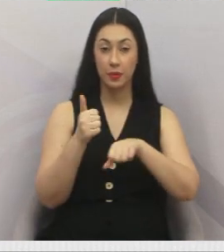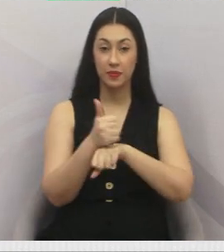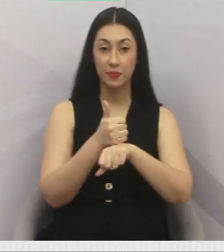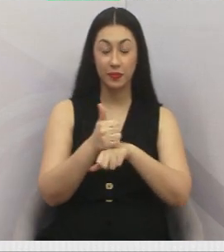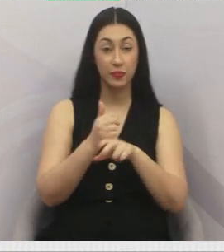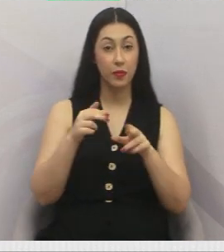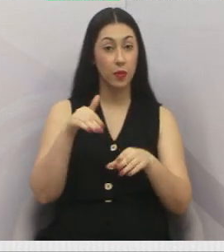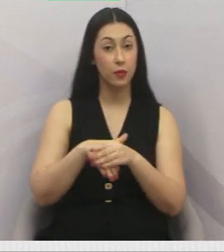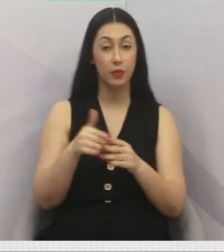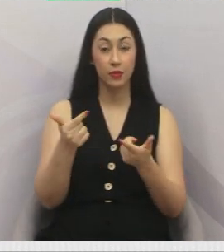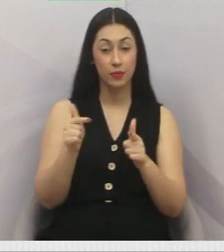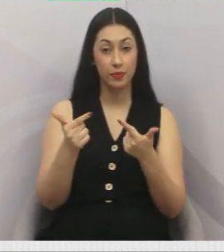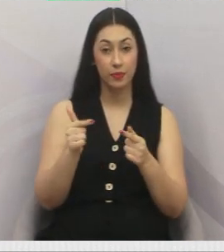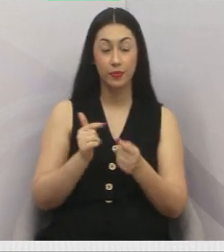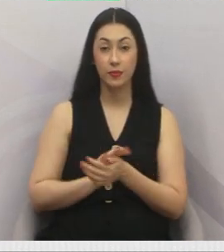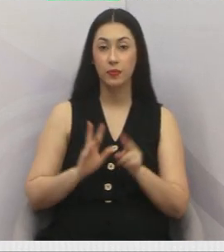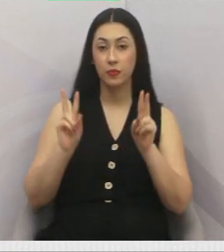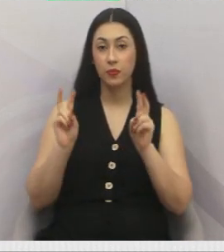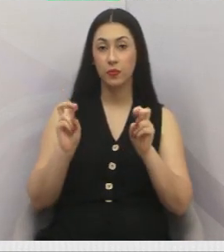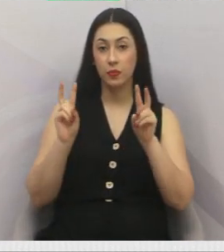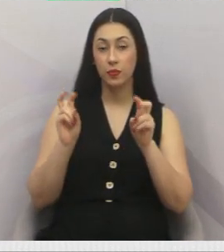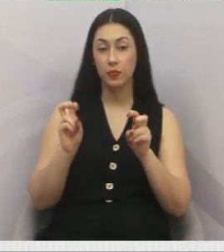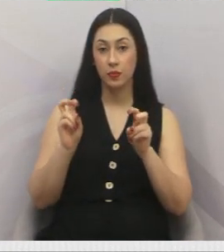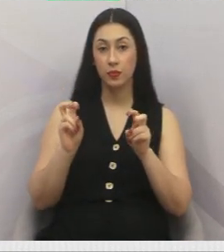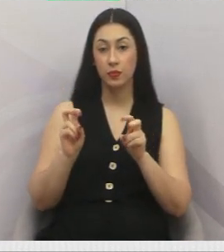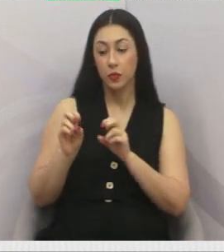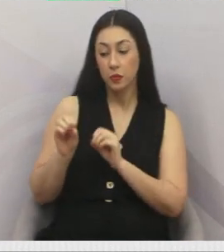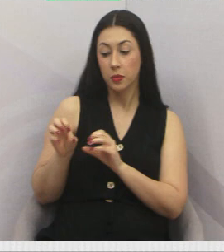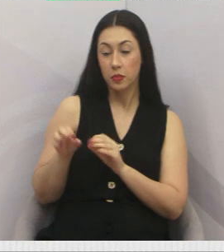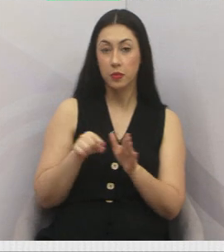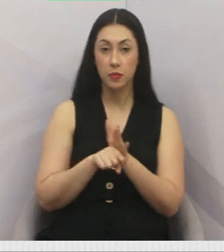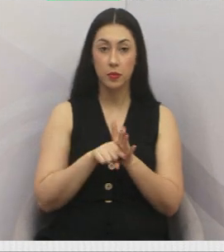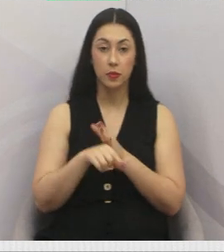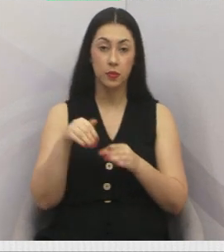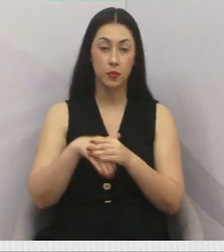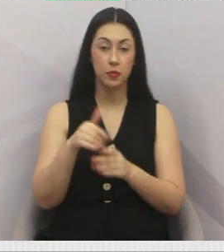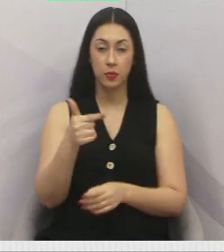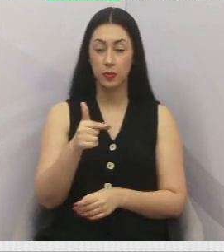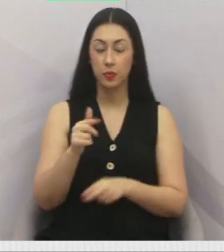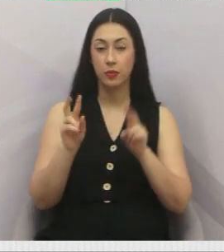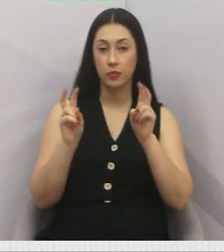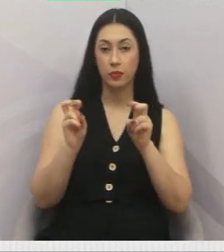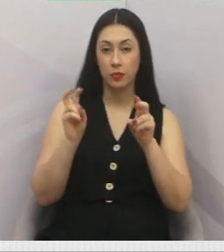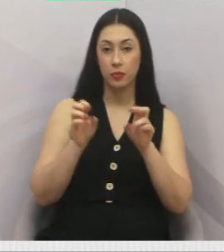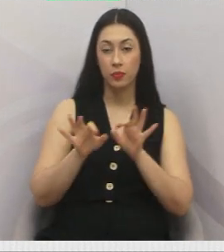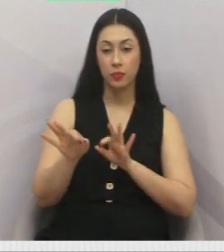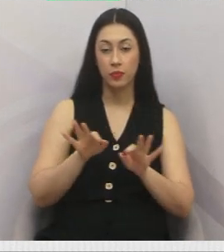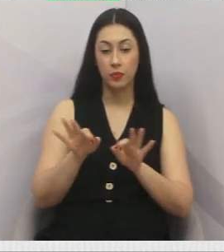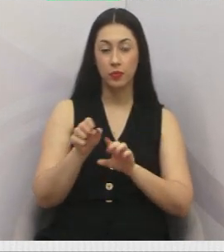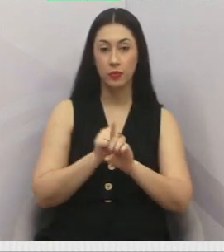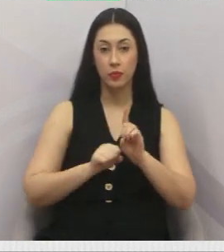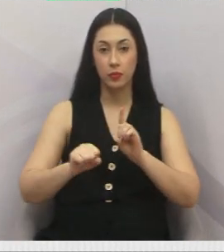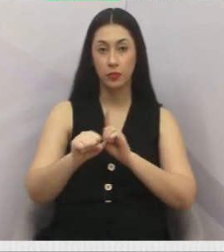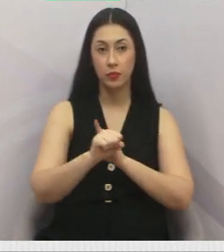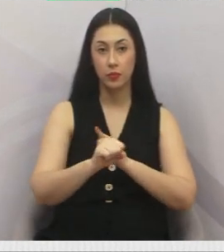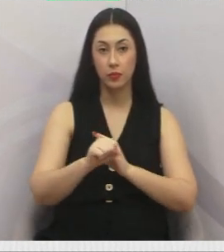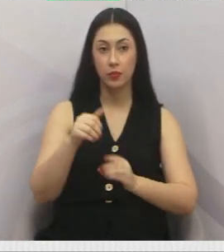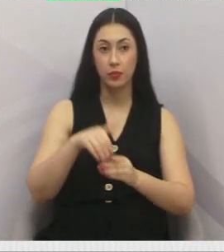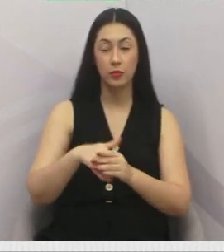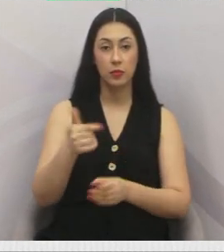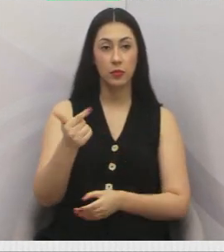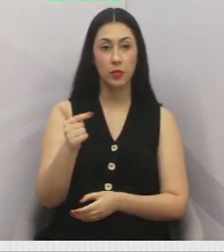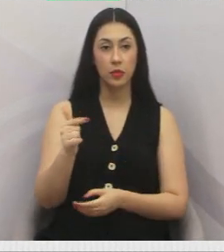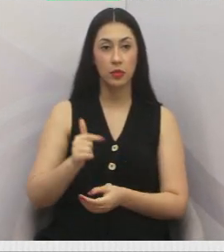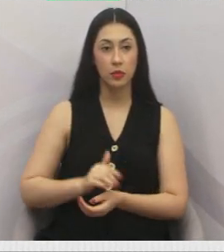entidades profissionais, voto em branco. Segmento entidades acadêmicas de pesquisa, voto em branco. Segmento organização da sociedade civil, voto em